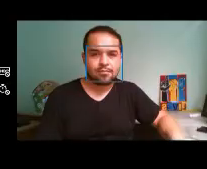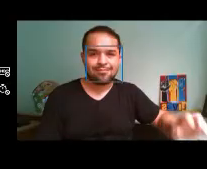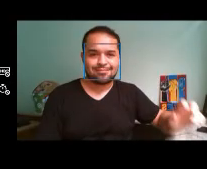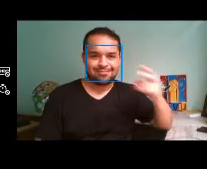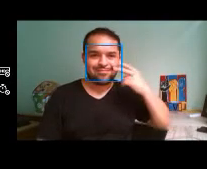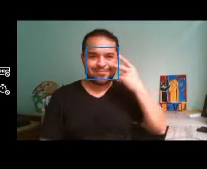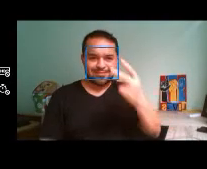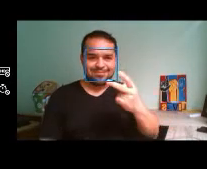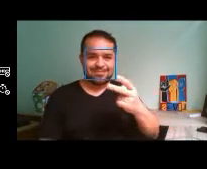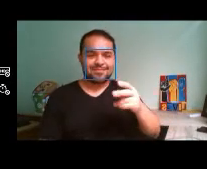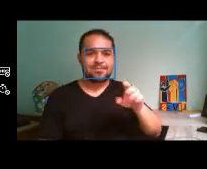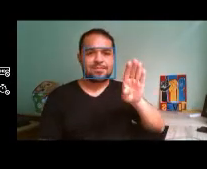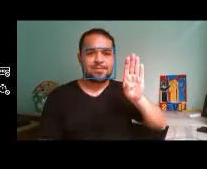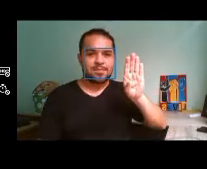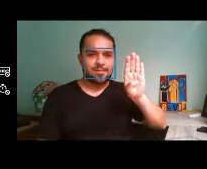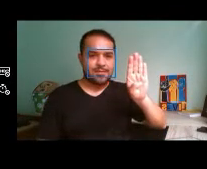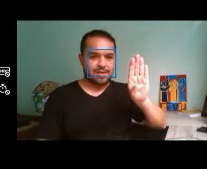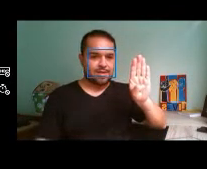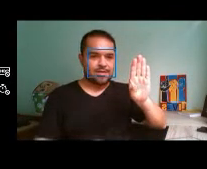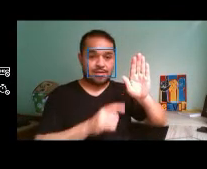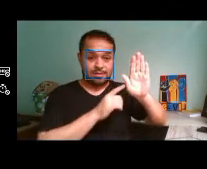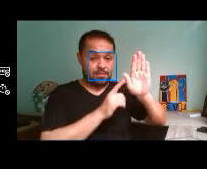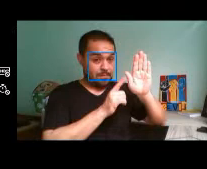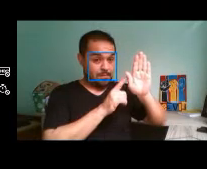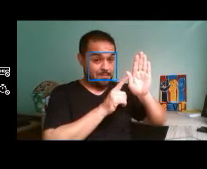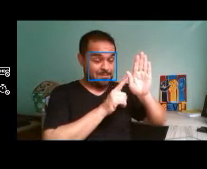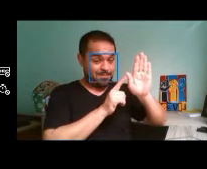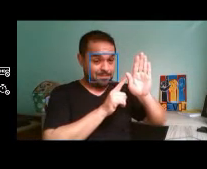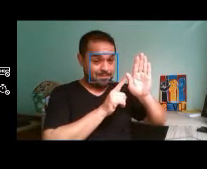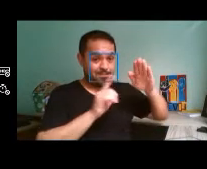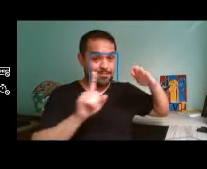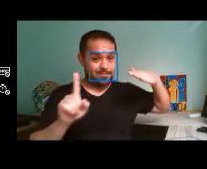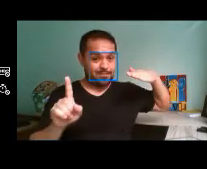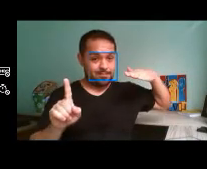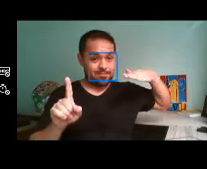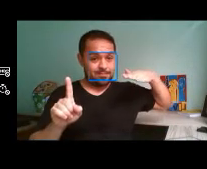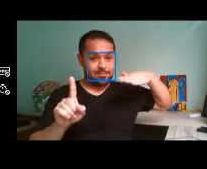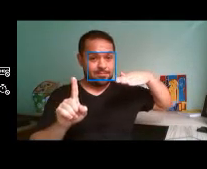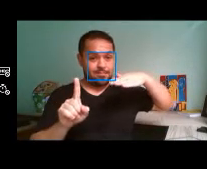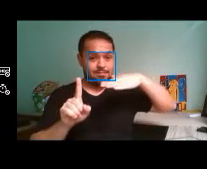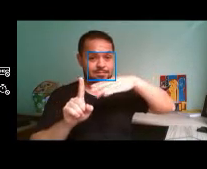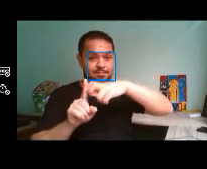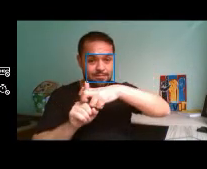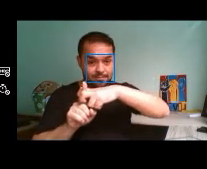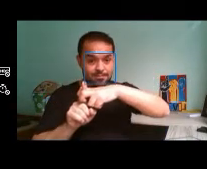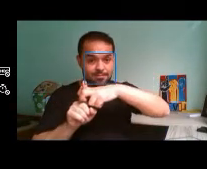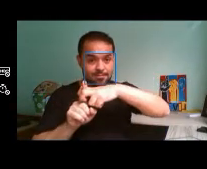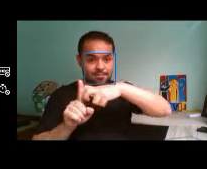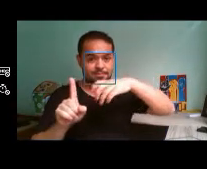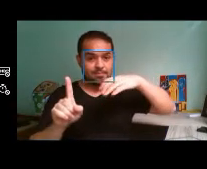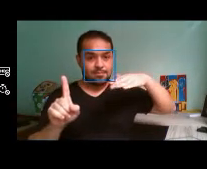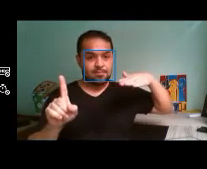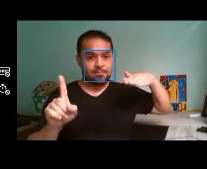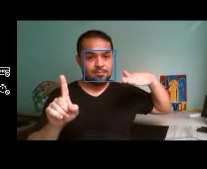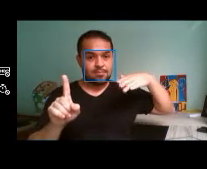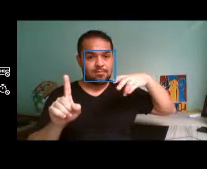pontinhos em cima. Viram só? Então, ó, essa mão, essa é a mão que a